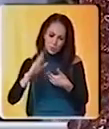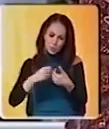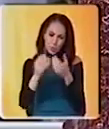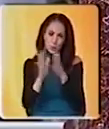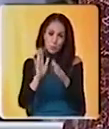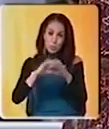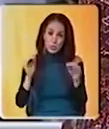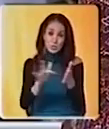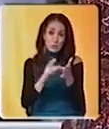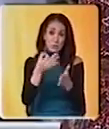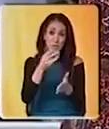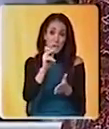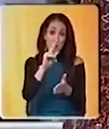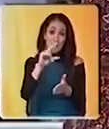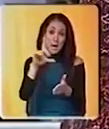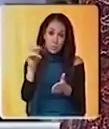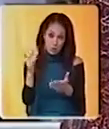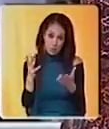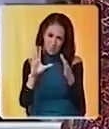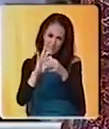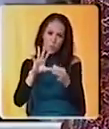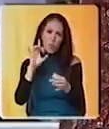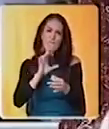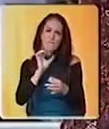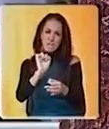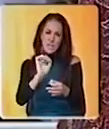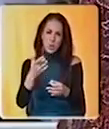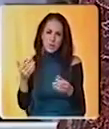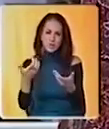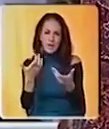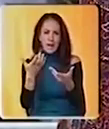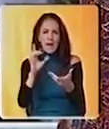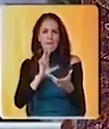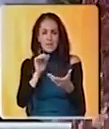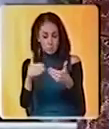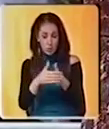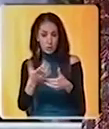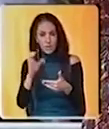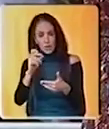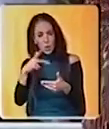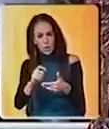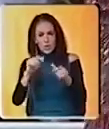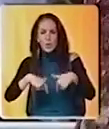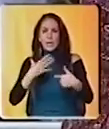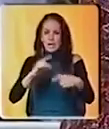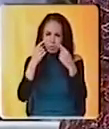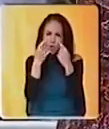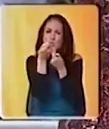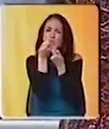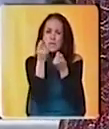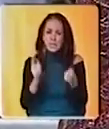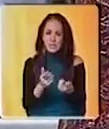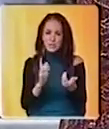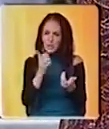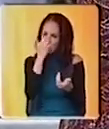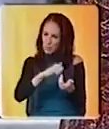mundo a propósito deste livro tão tocante. Foi uma conversa que para mim resultou num privilégio e que eu hoje quero aperitivar para que depois não a